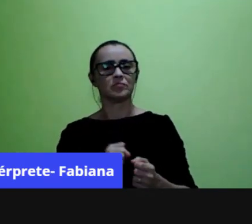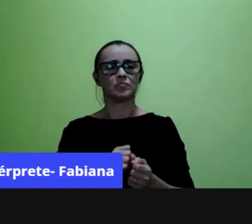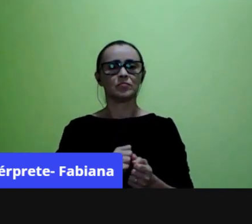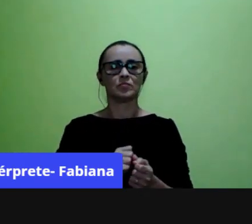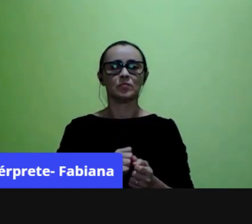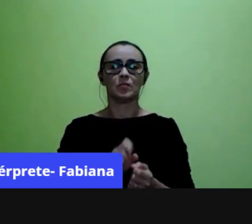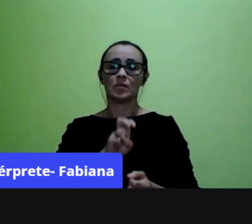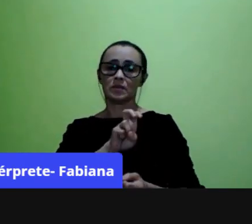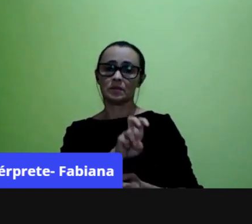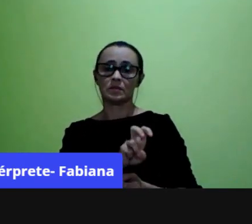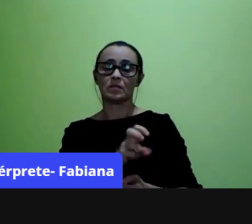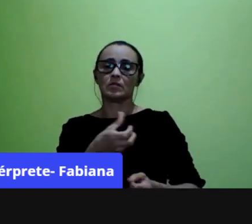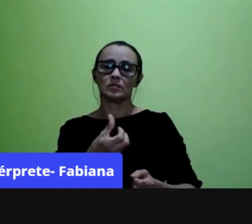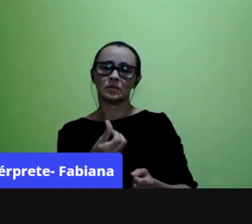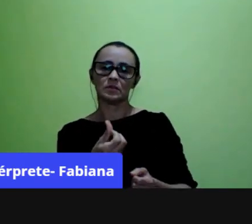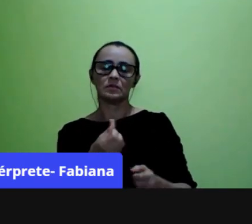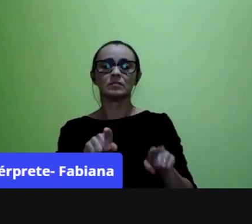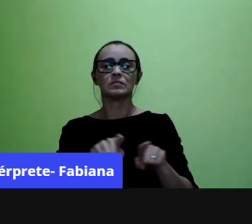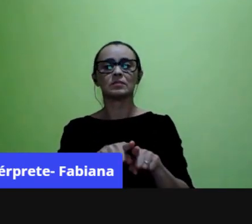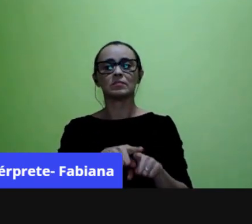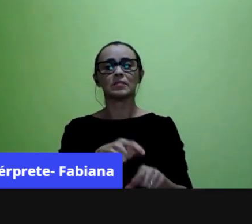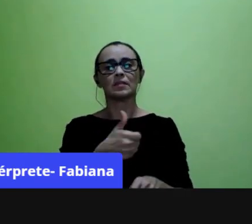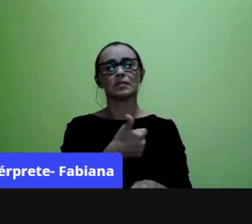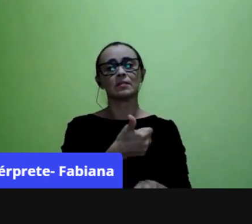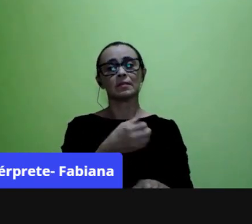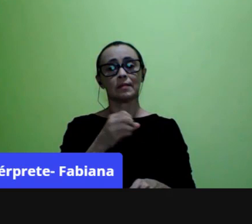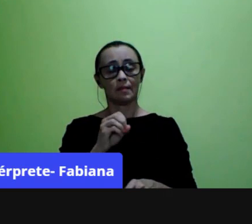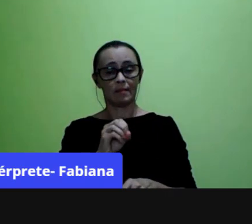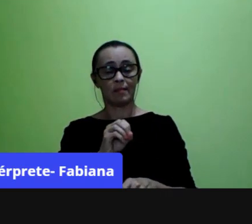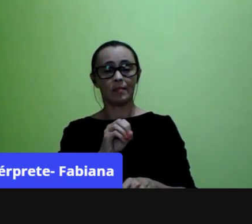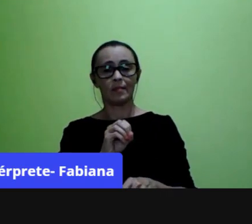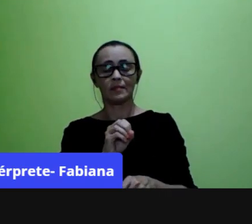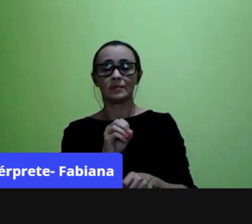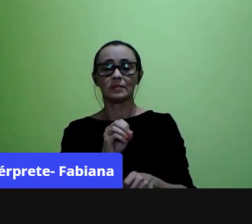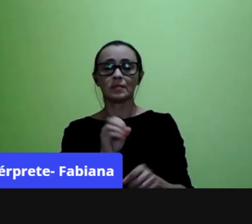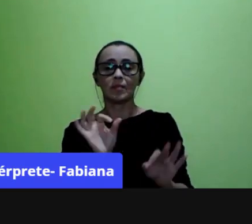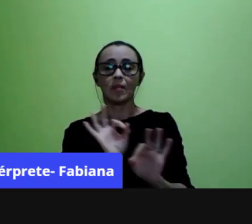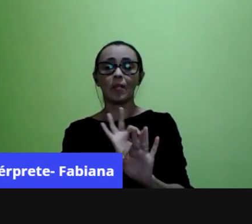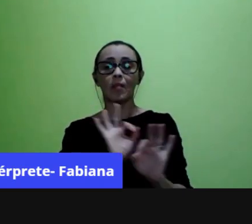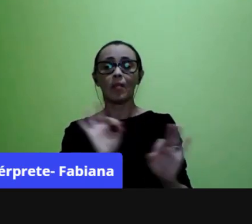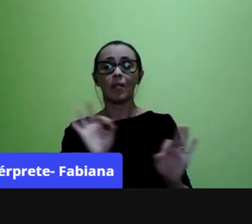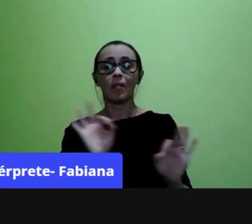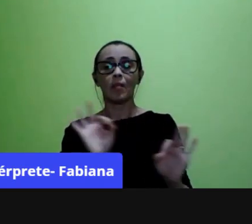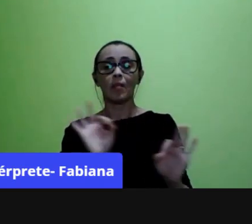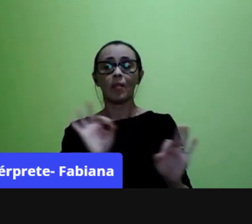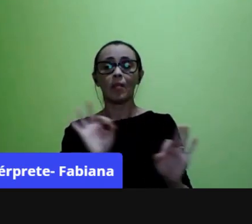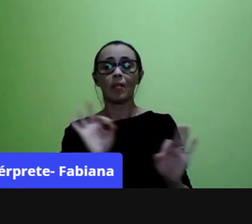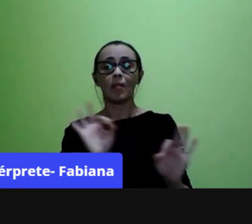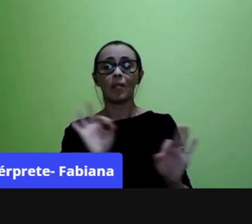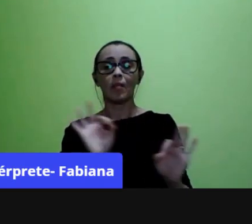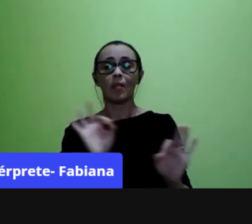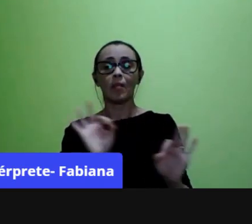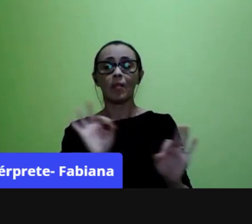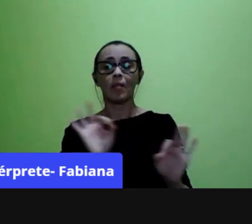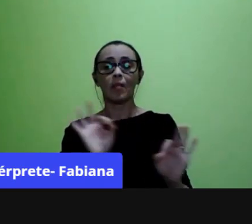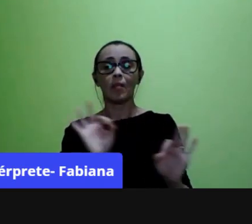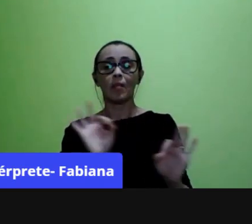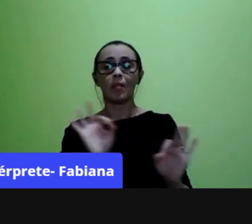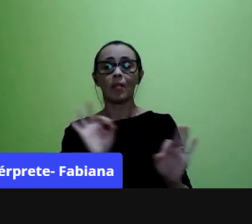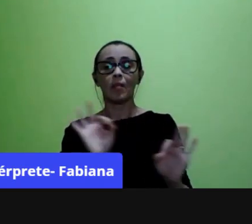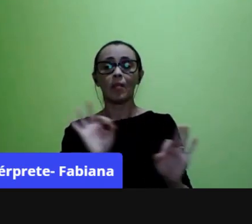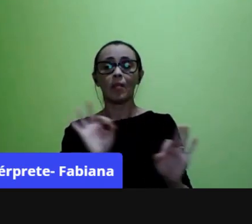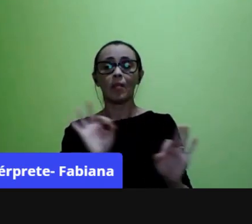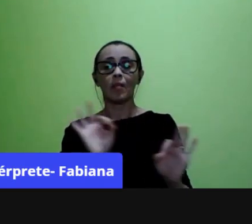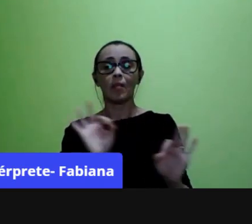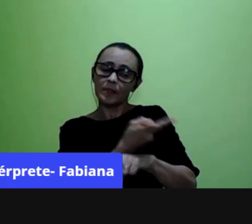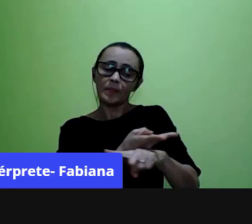de 6 e tem a de 10. A de 10 é ótima para gravação interna, sem precisar de grandes coisas. É só você olhar quando for comprar a